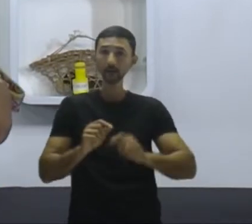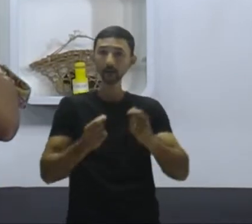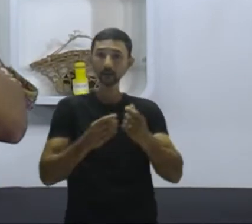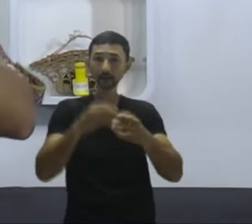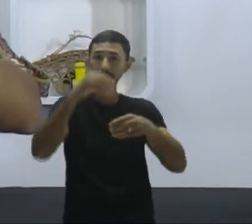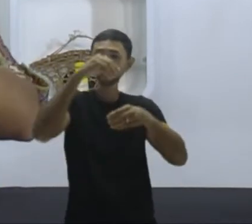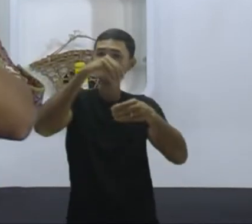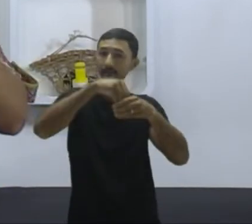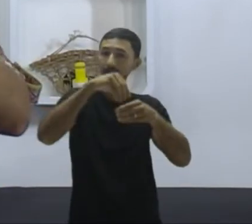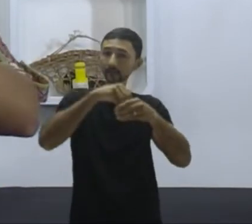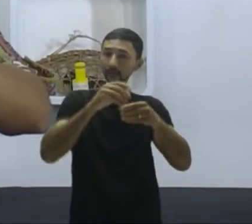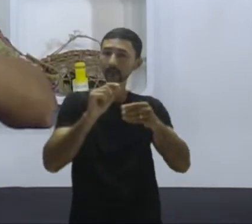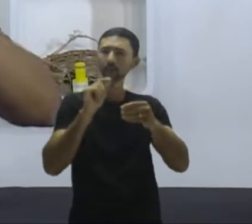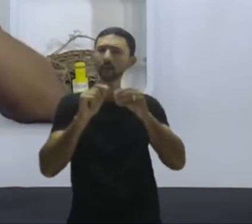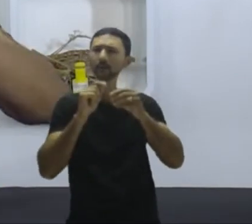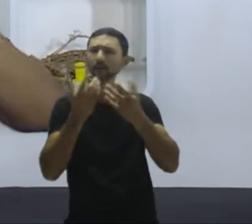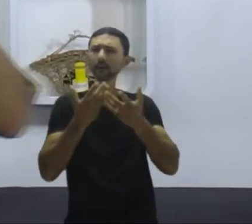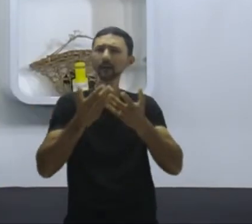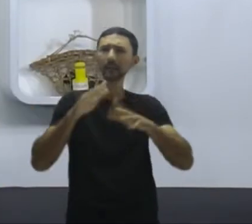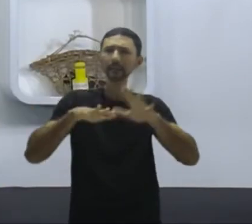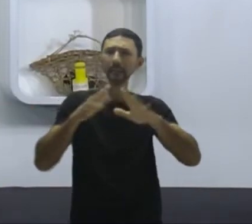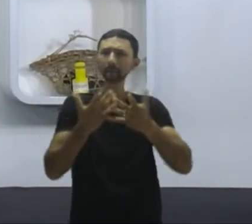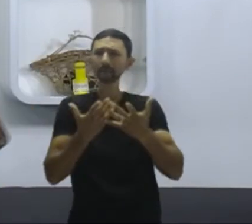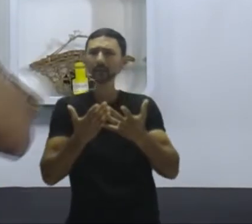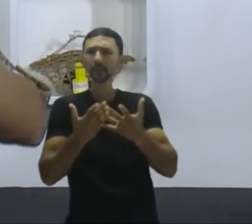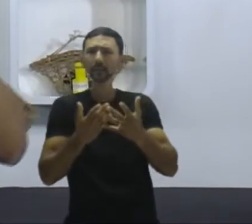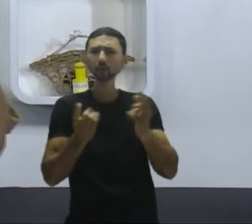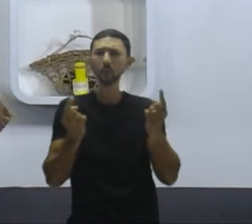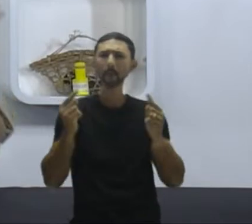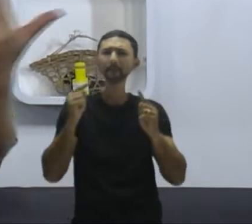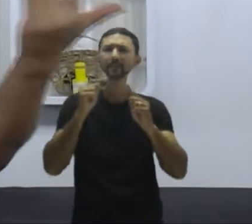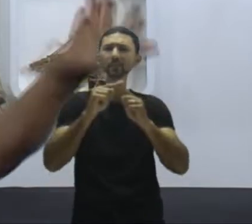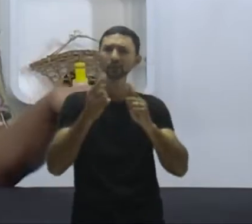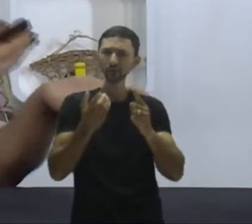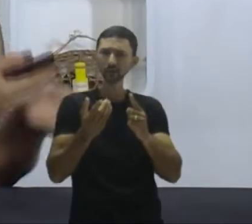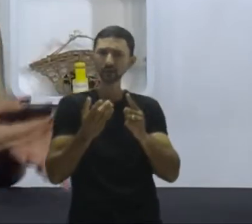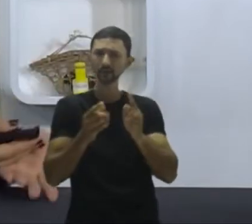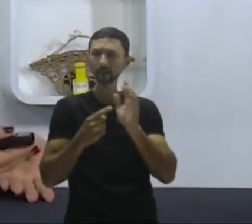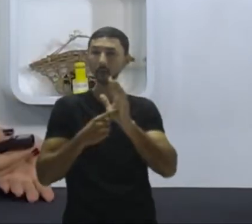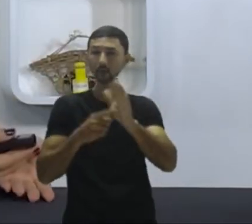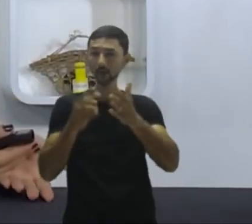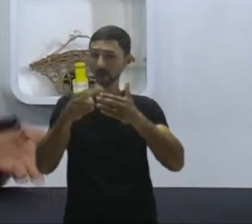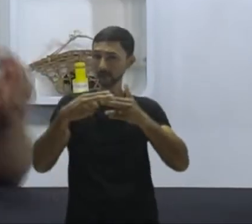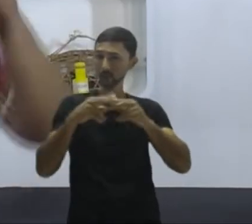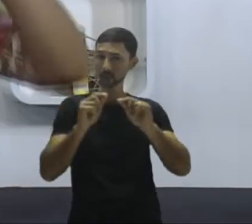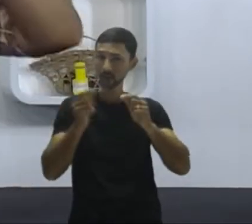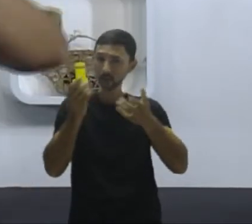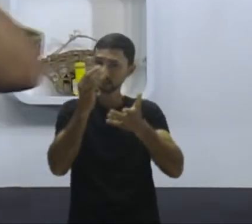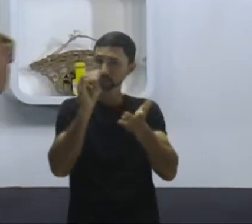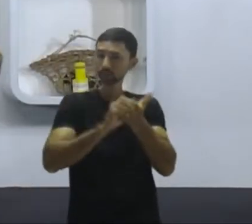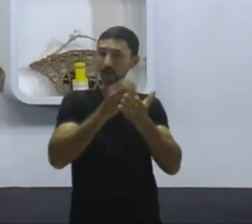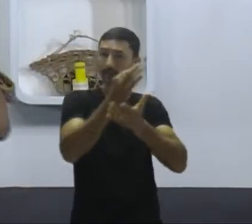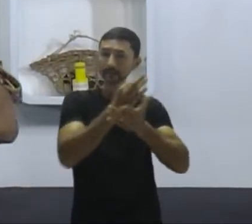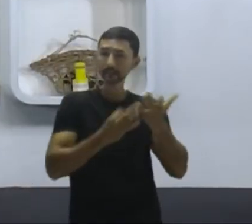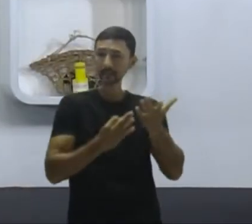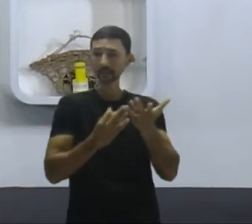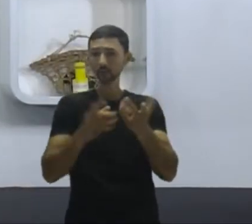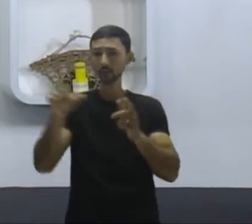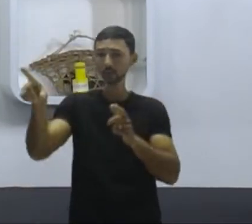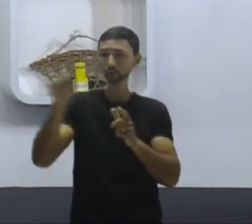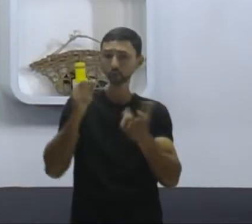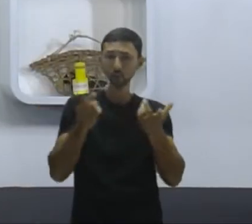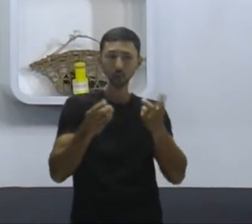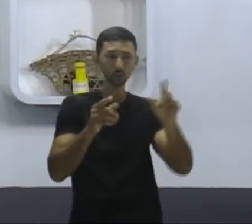dentro dele, dependendo da função, do objetivo que eu quero utilizar um determinado texto, eu opto por